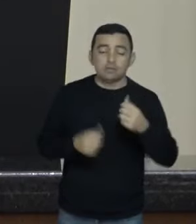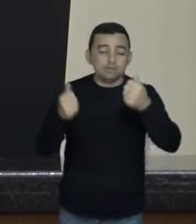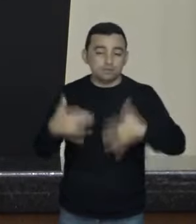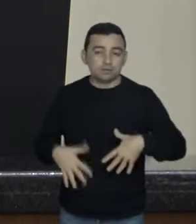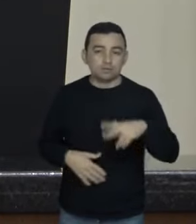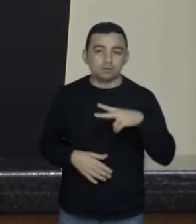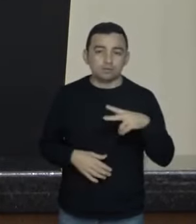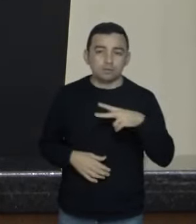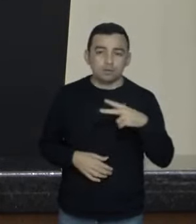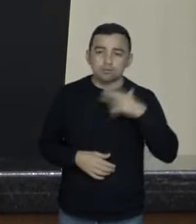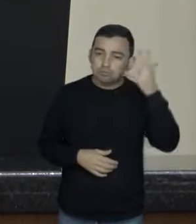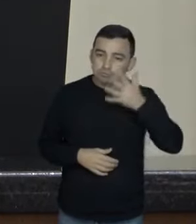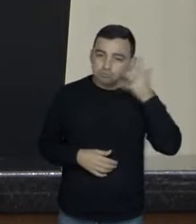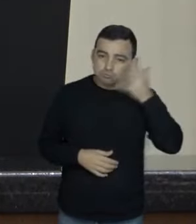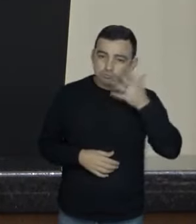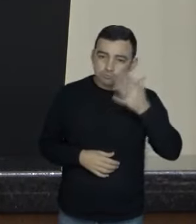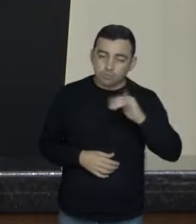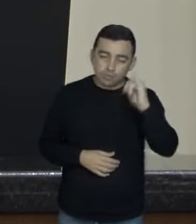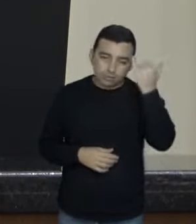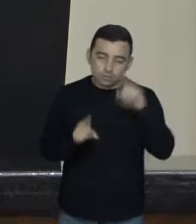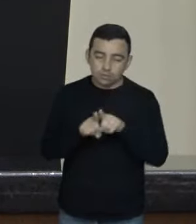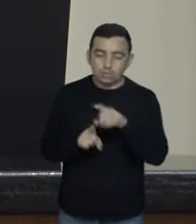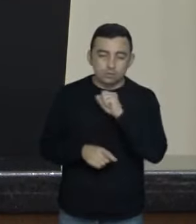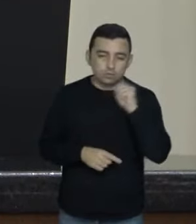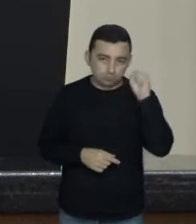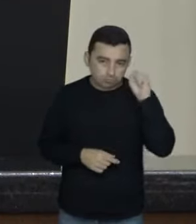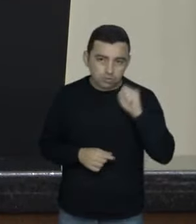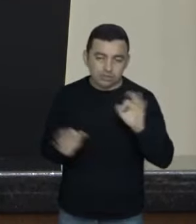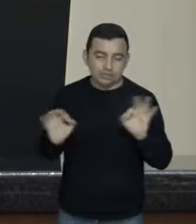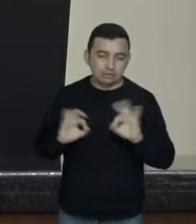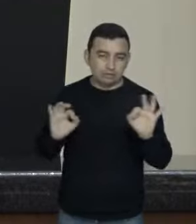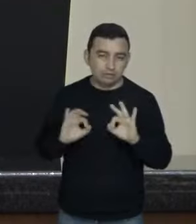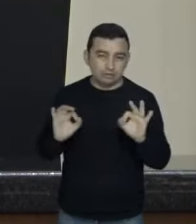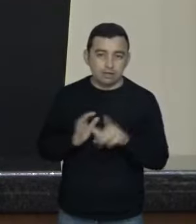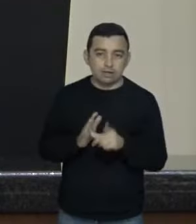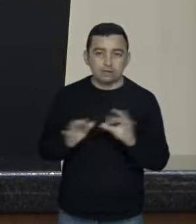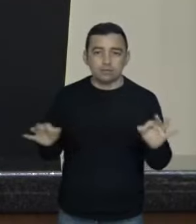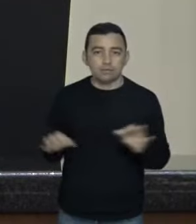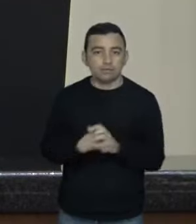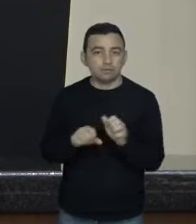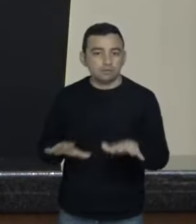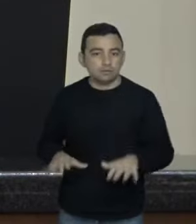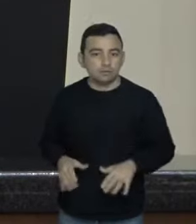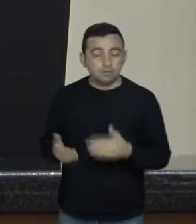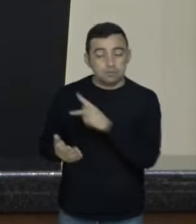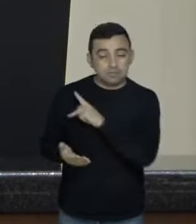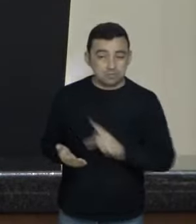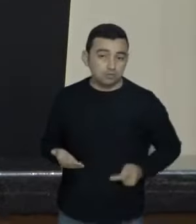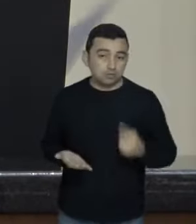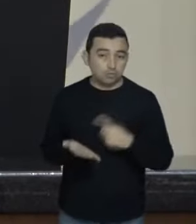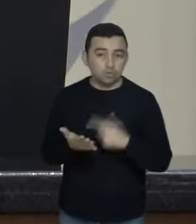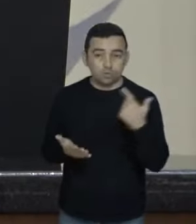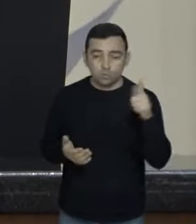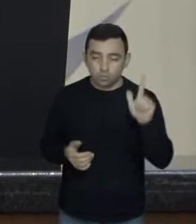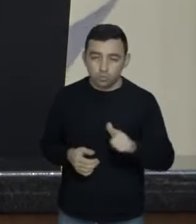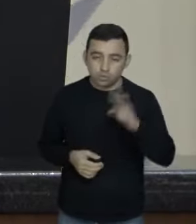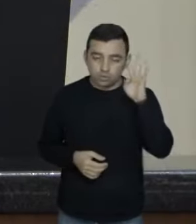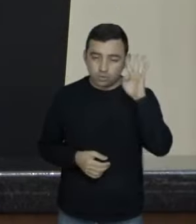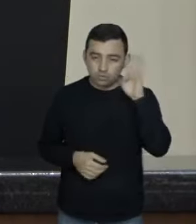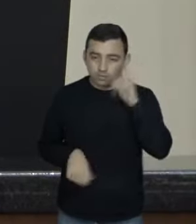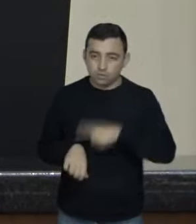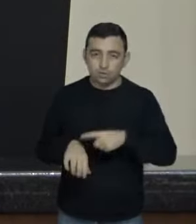da palavra os seus deputados e antes de encerrar a sessão o senhor presidente convocou outro ordinária para quarta-feira